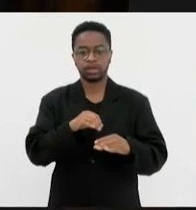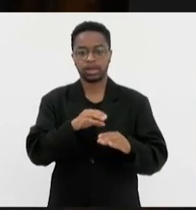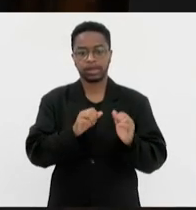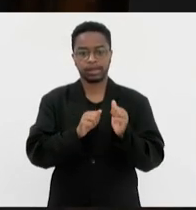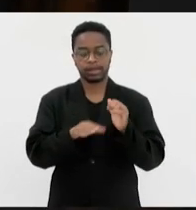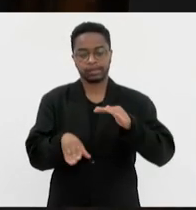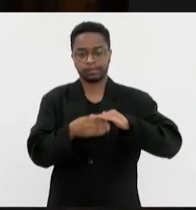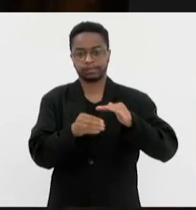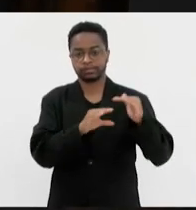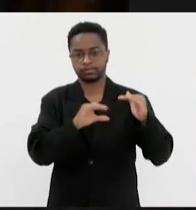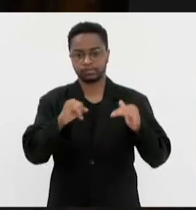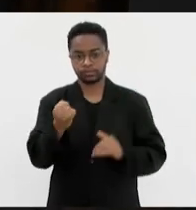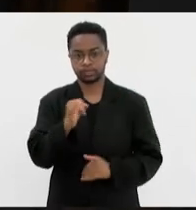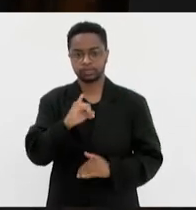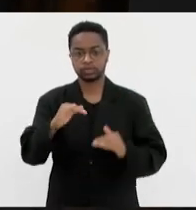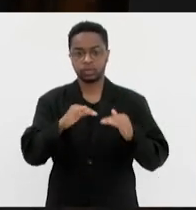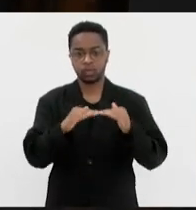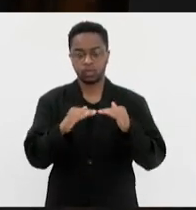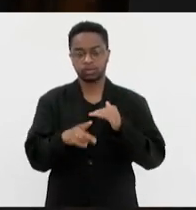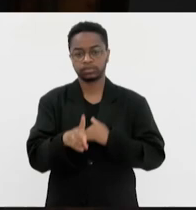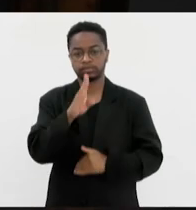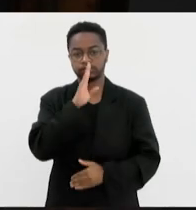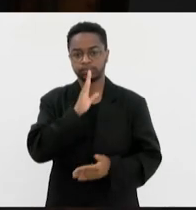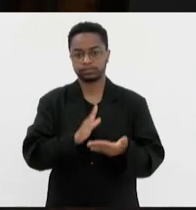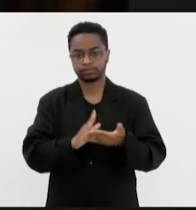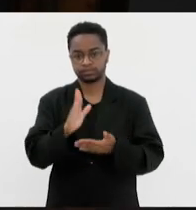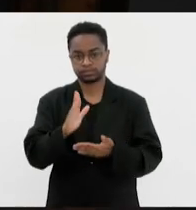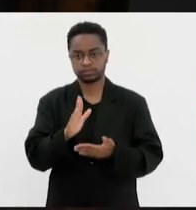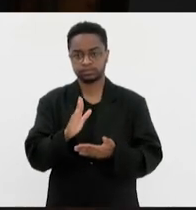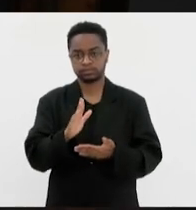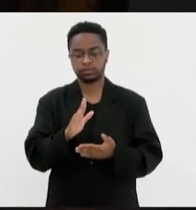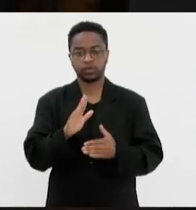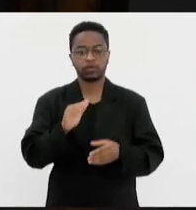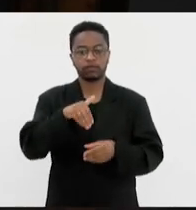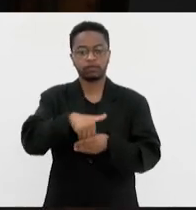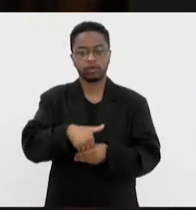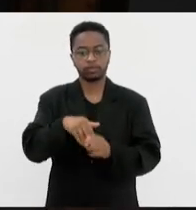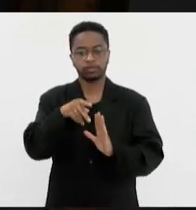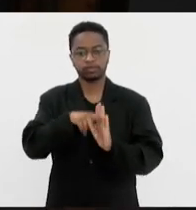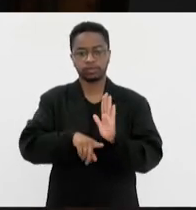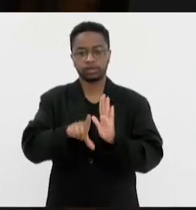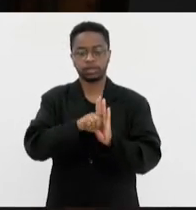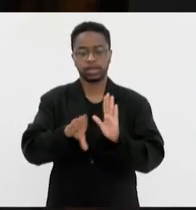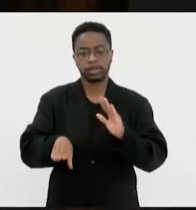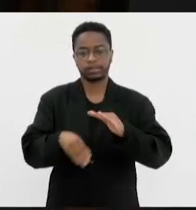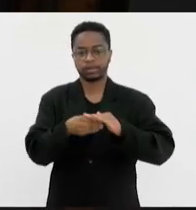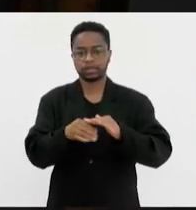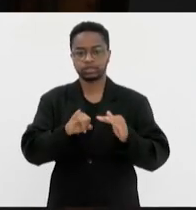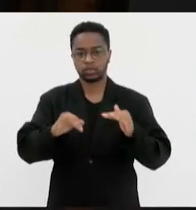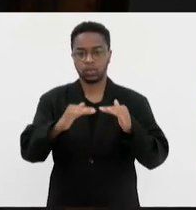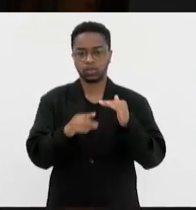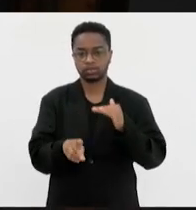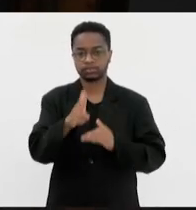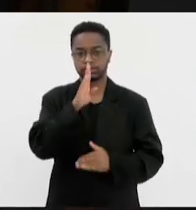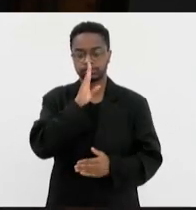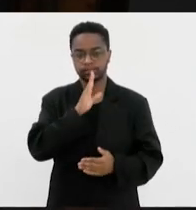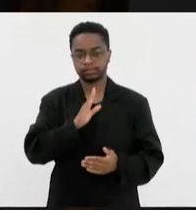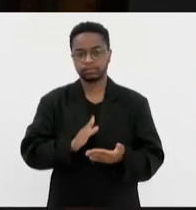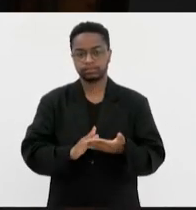CCJ. Senhores que aprovam, permaneçam como estão, aprovado. Em votação, o projeto assim emendado. Senhores que aprovam, permaneçam como